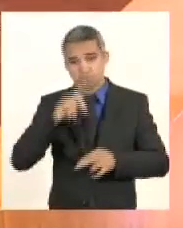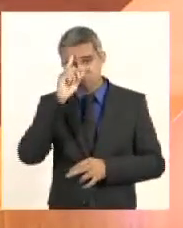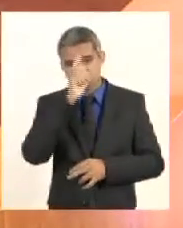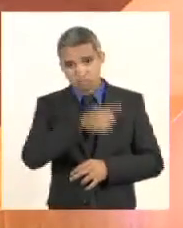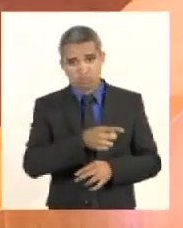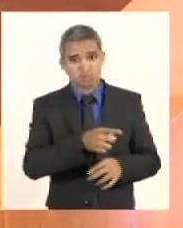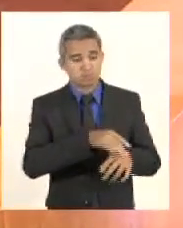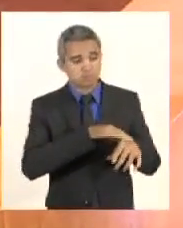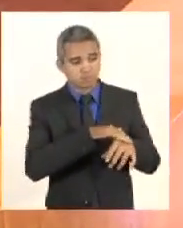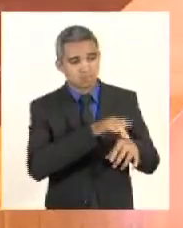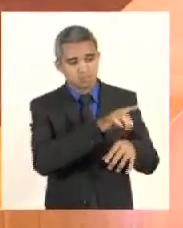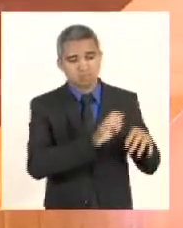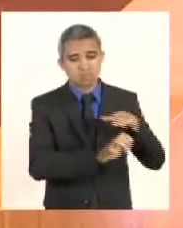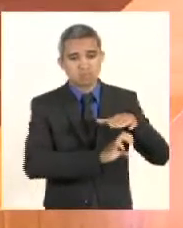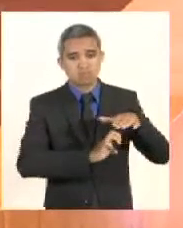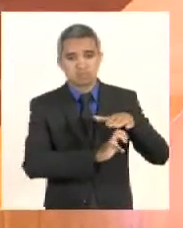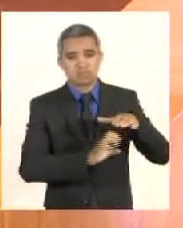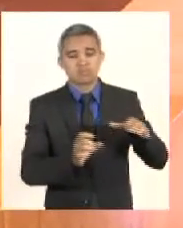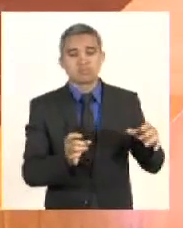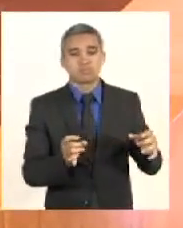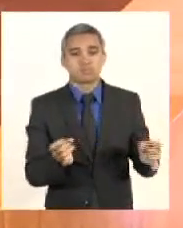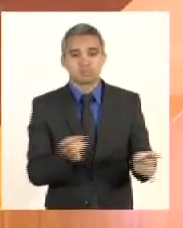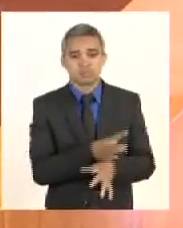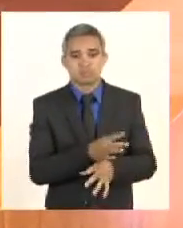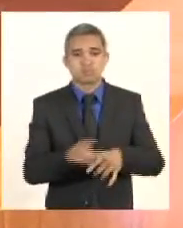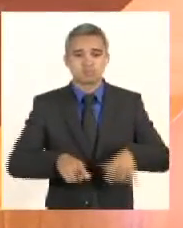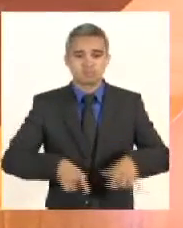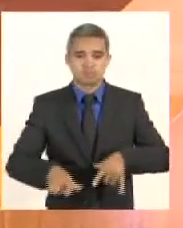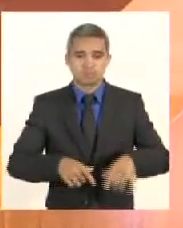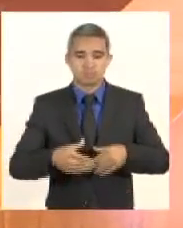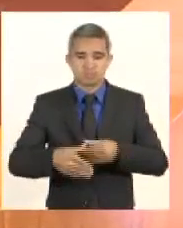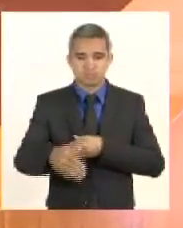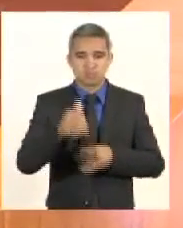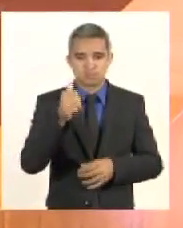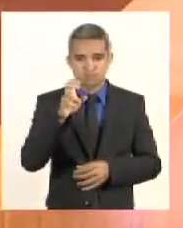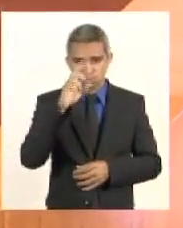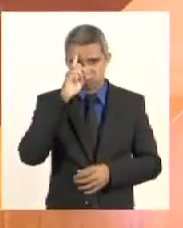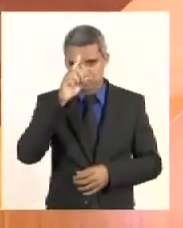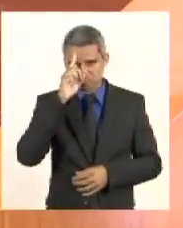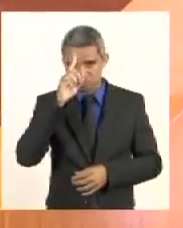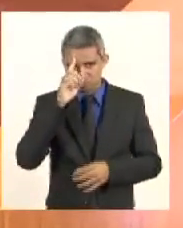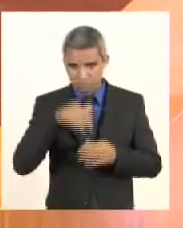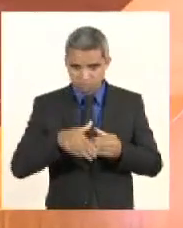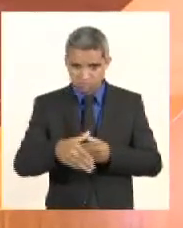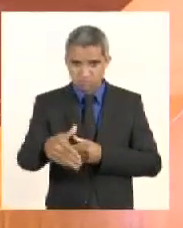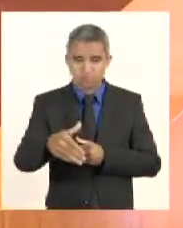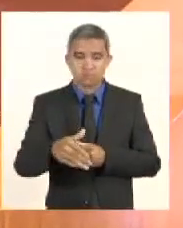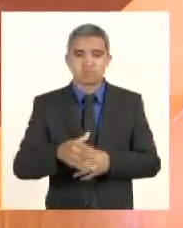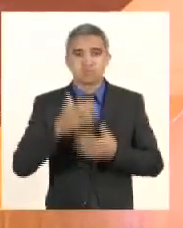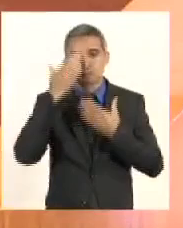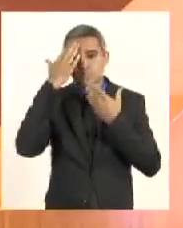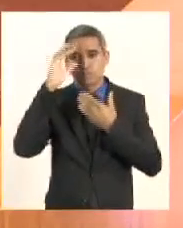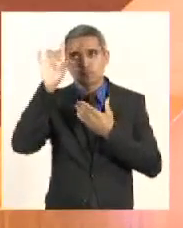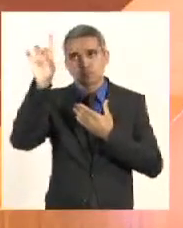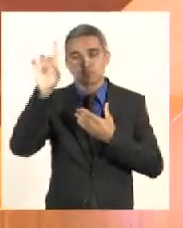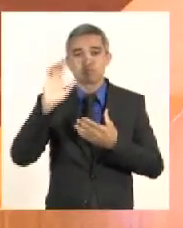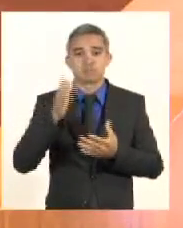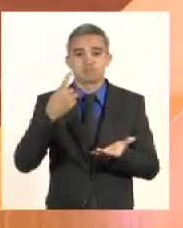que a empresa entregasse essa obra agora no prazo de 15 dias. E graças a Deus nós já marcamos para a próxima terça-feira